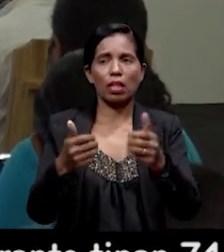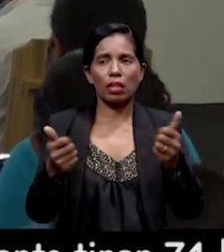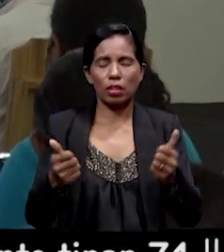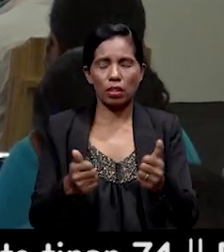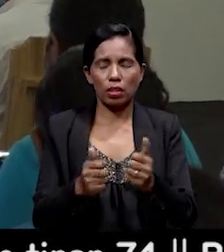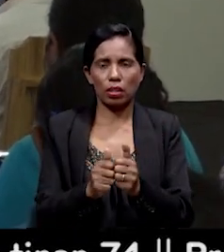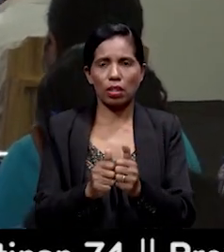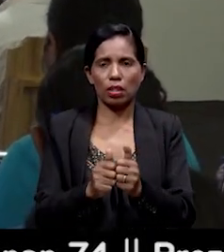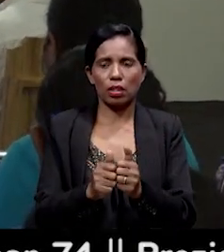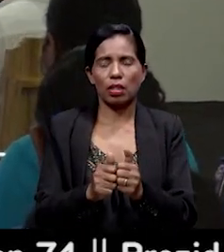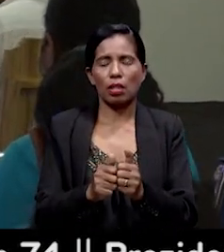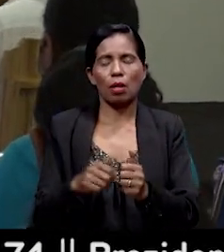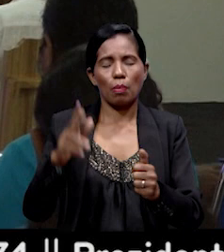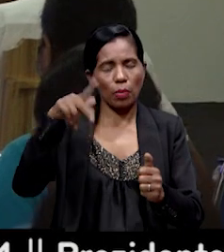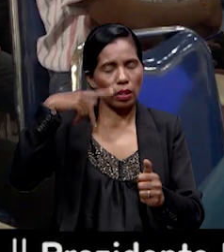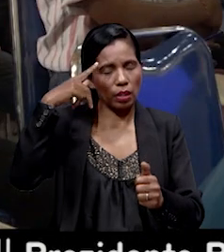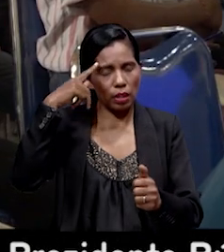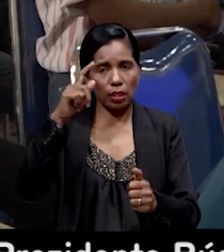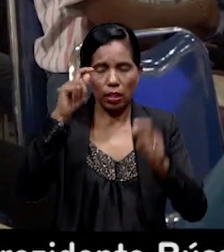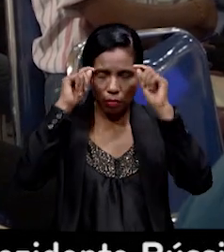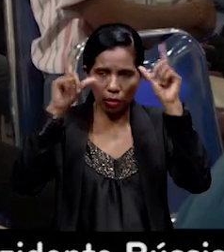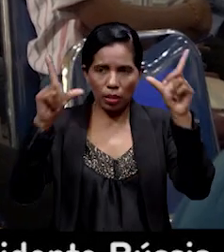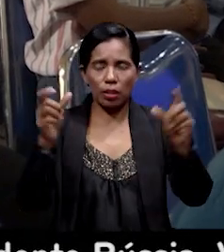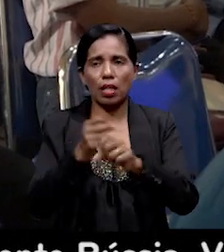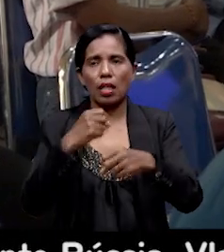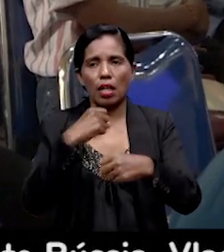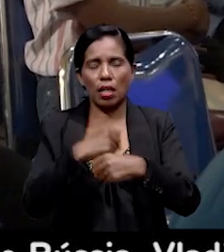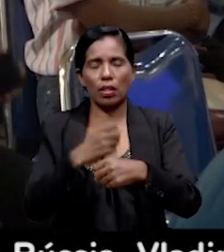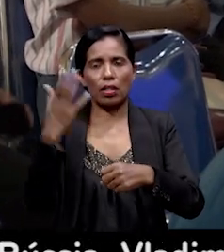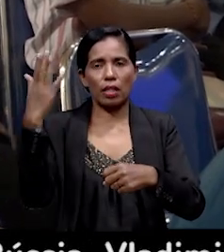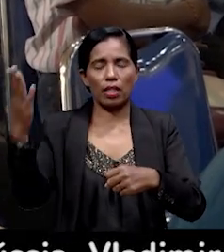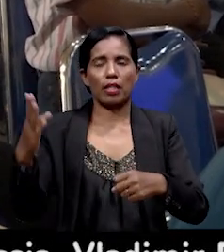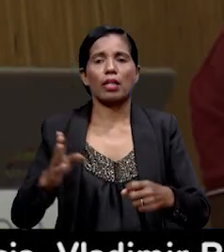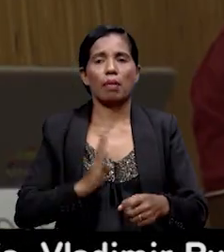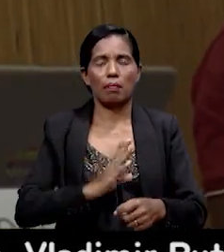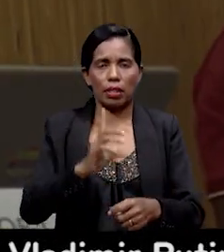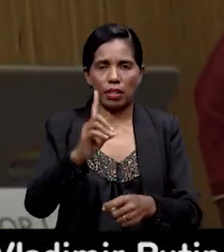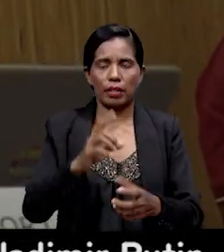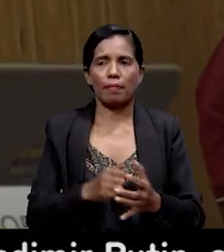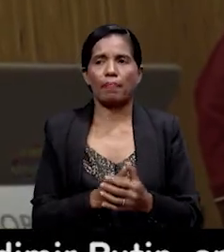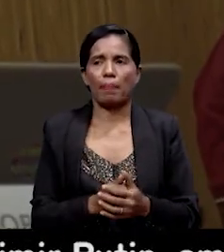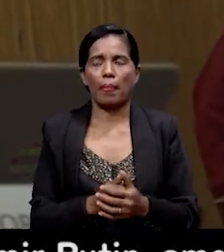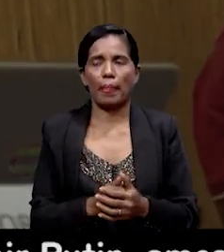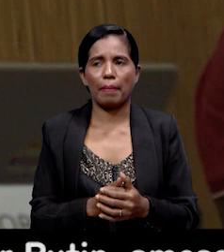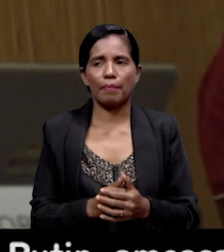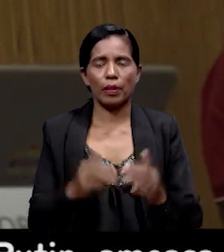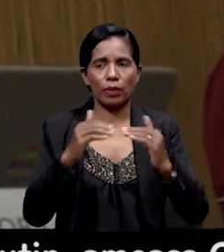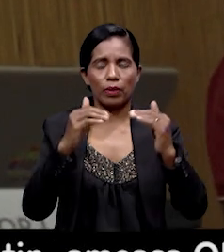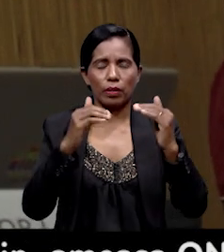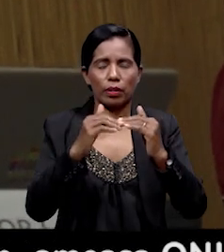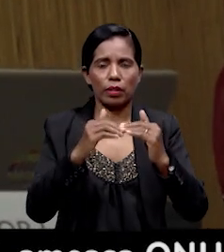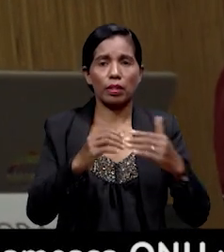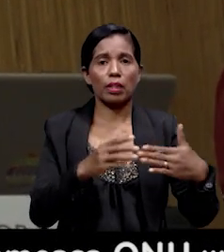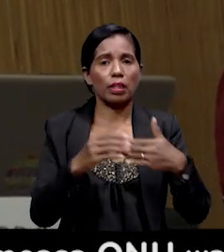Ex-Prisioneiro Político Timor-Leste a Sepoltel, no Halau e Abali de Dili. Marca presença em seminário ne orador presidente